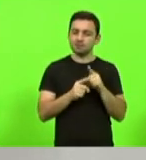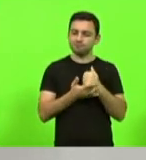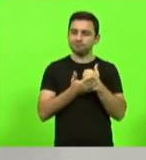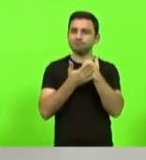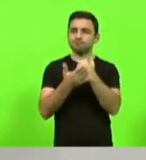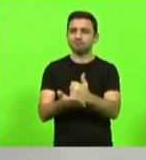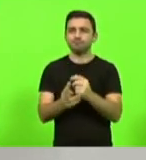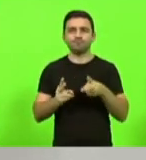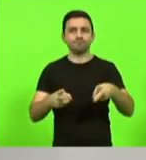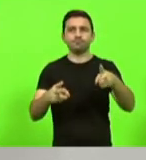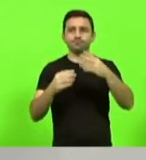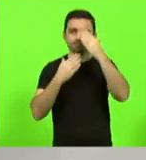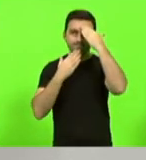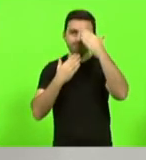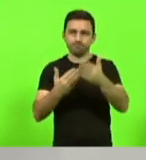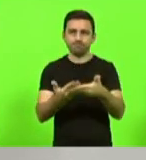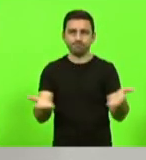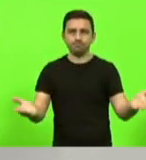todos.